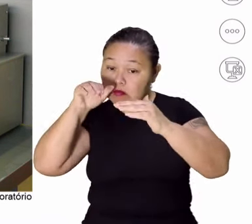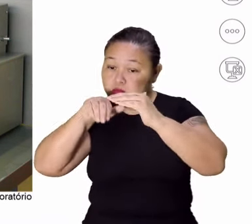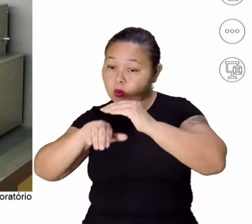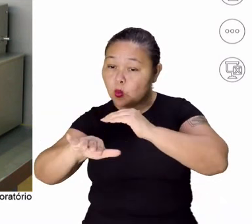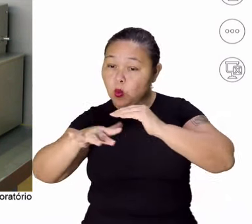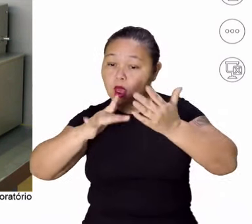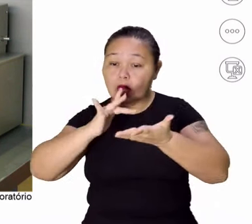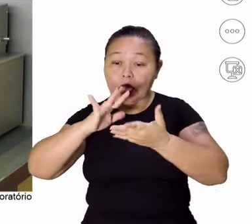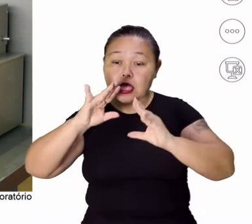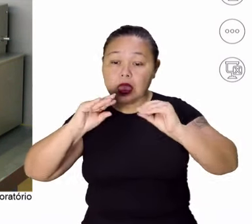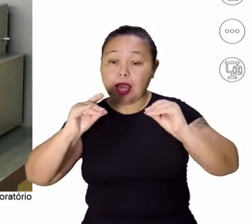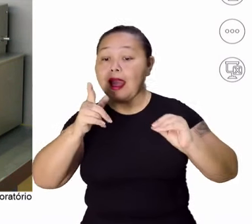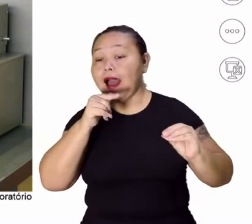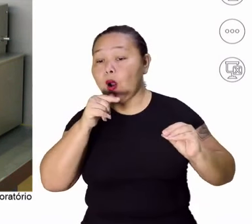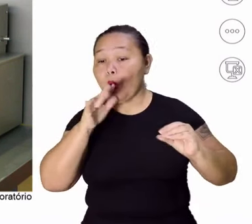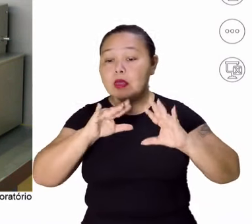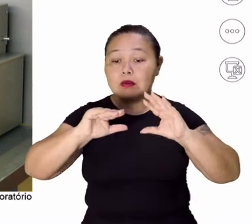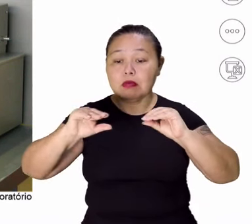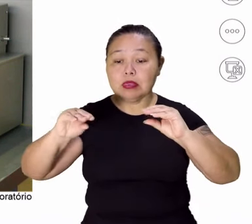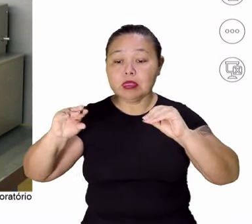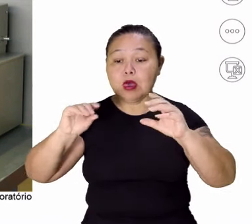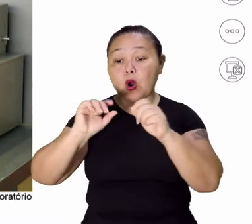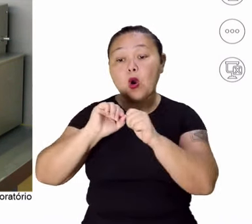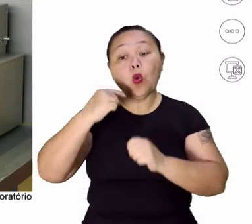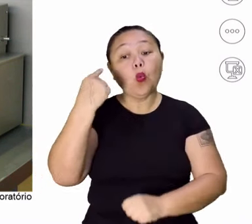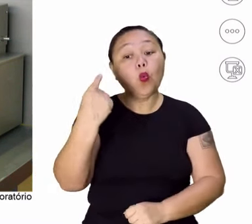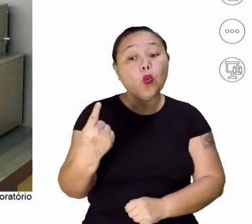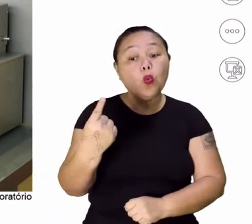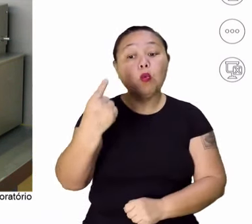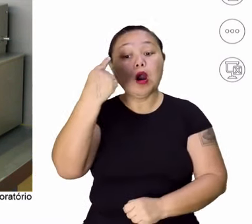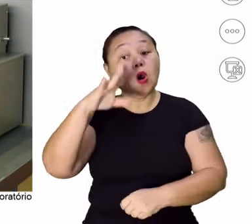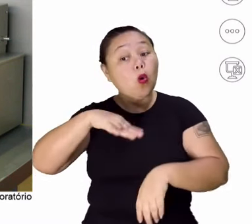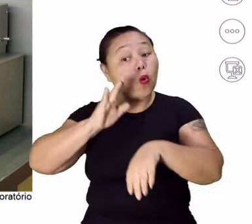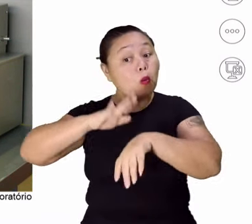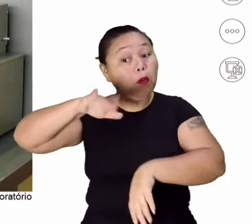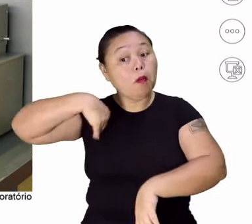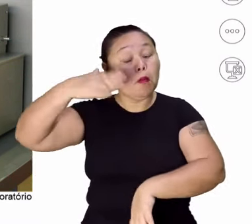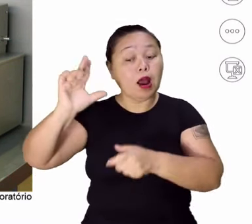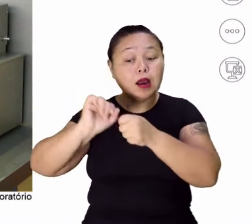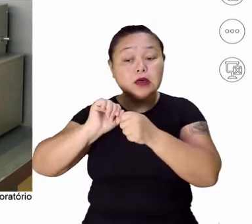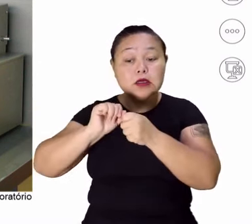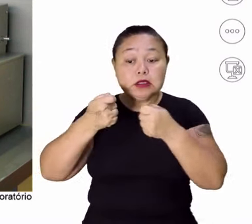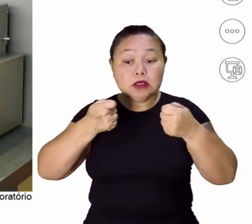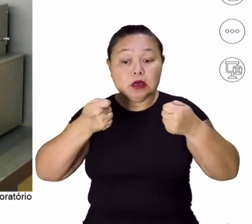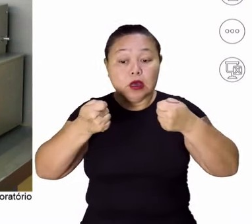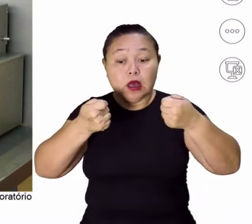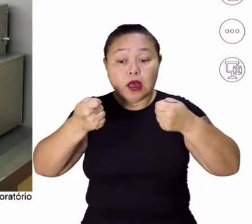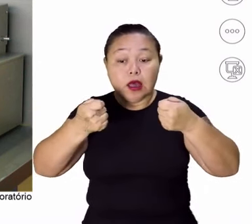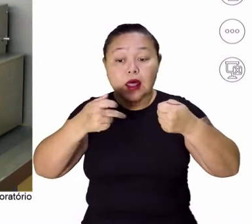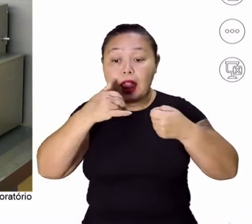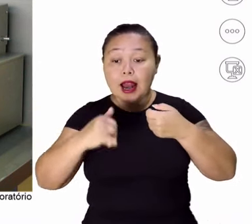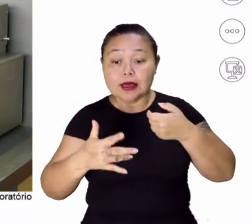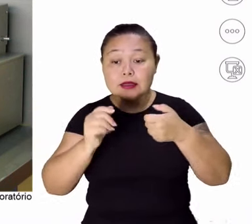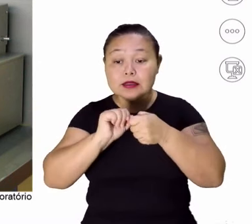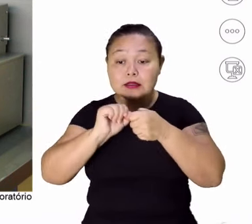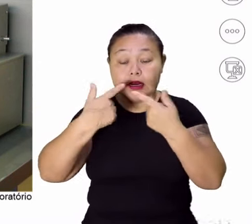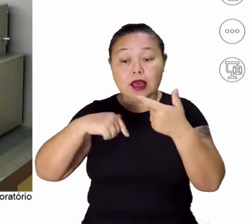líquido, normalmente água, né? Com uma ou mais resistências elétricas. Igual o chuveiro que nós temos, né?